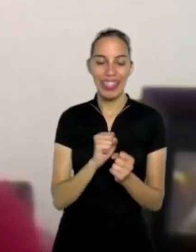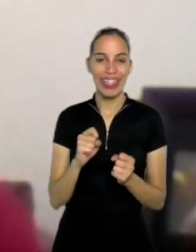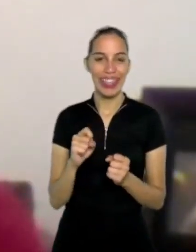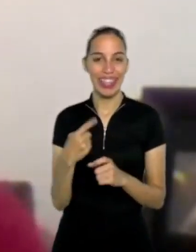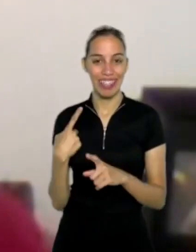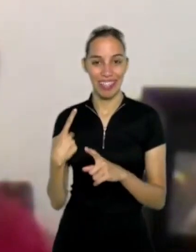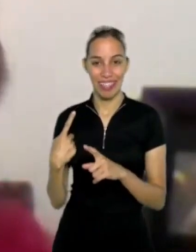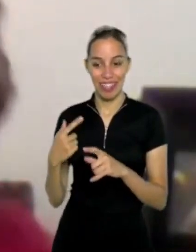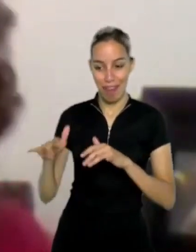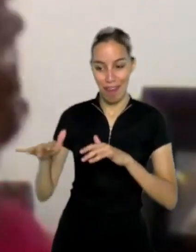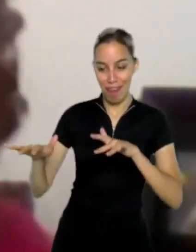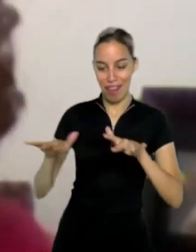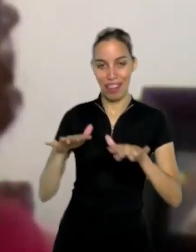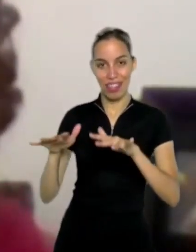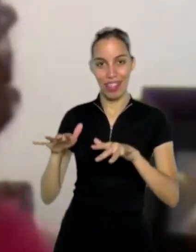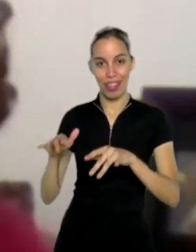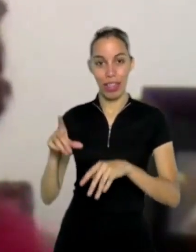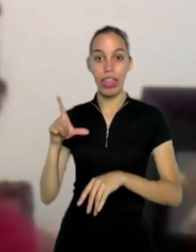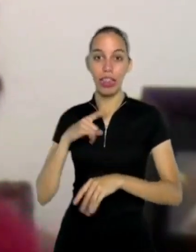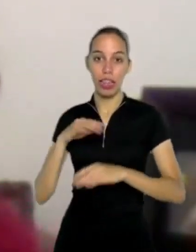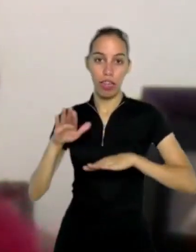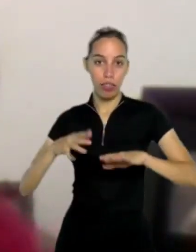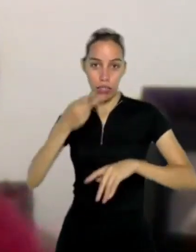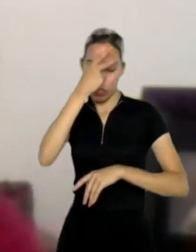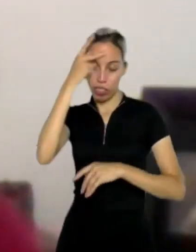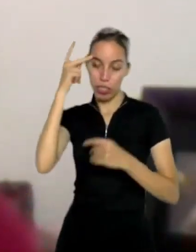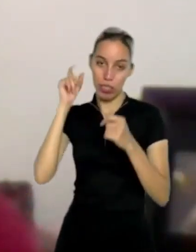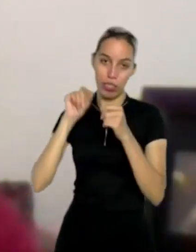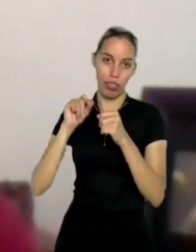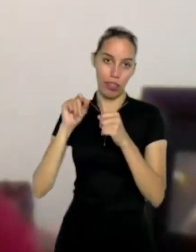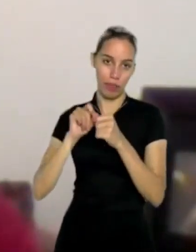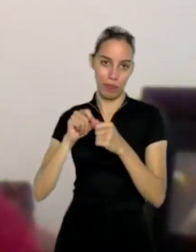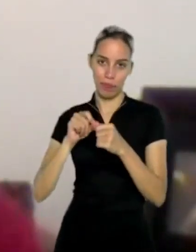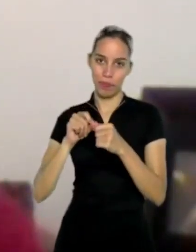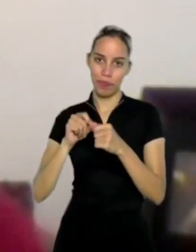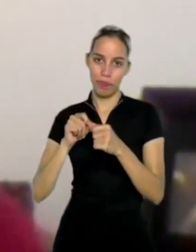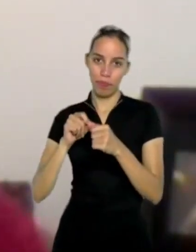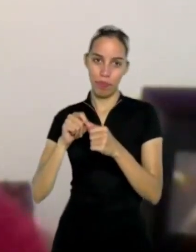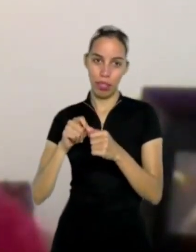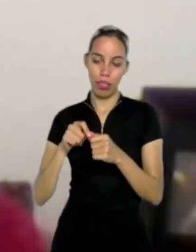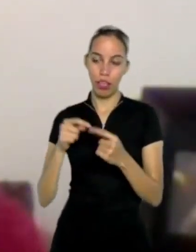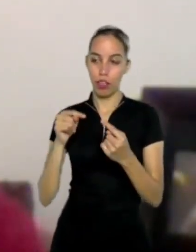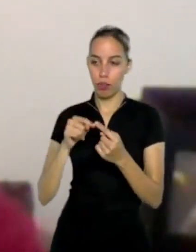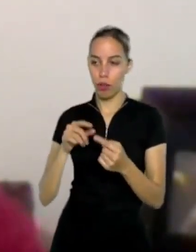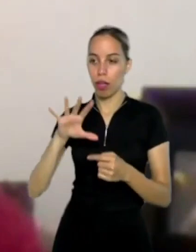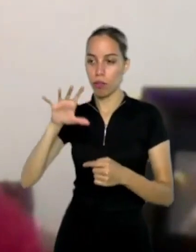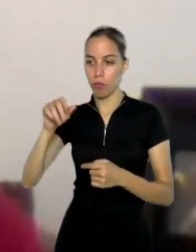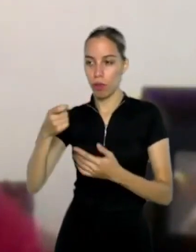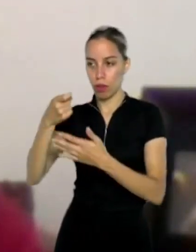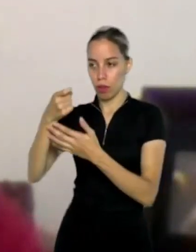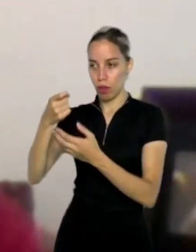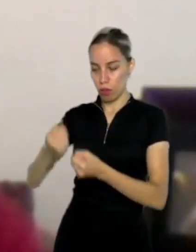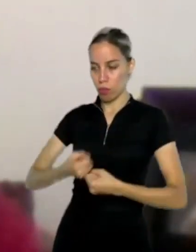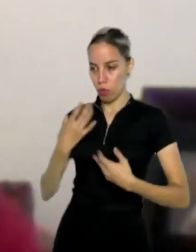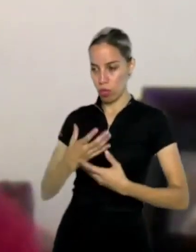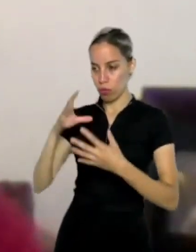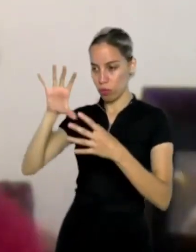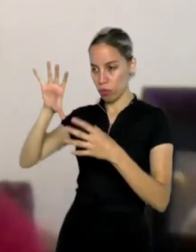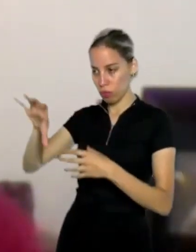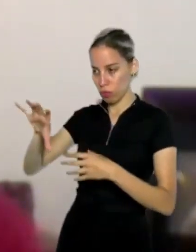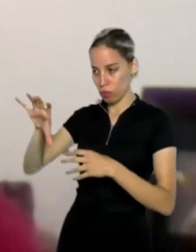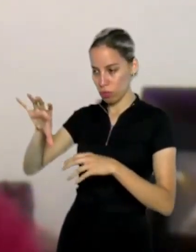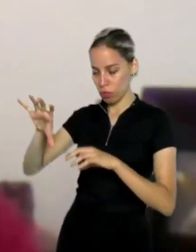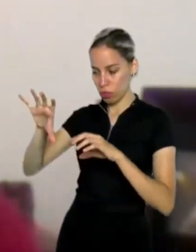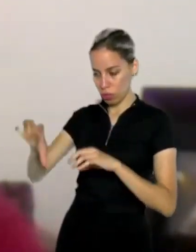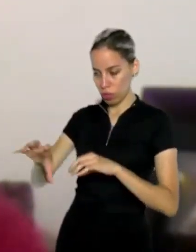gente que faz um tipo de poema que é o blackout, né? Você pega um poema e pesca algumas palavras daquele poema pronto